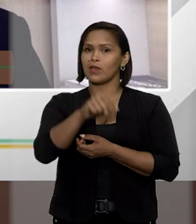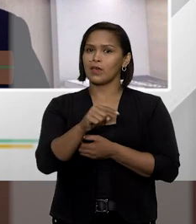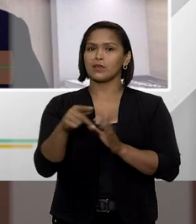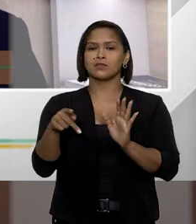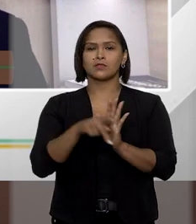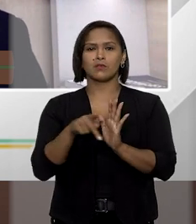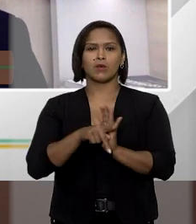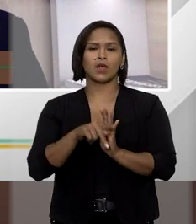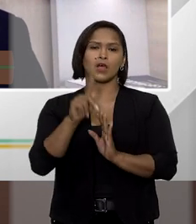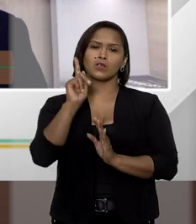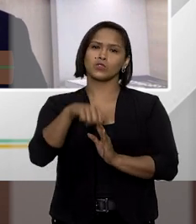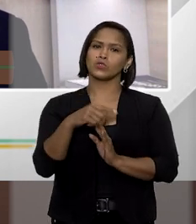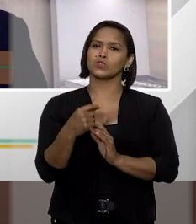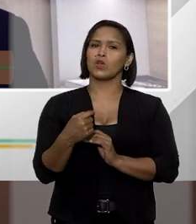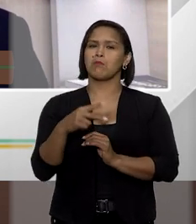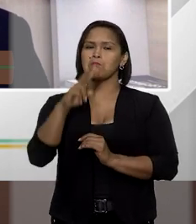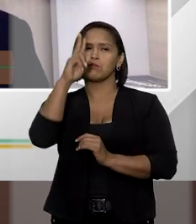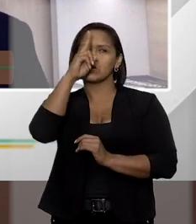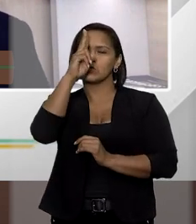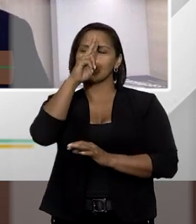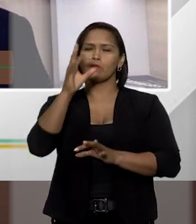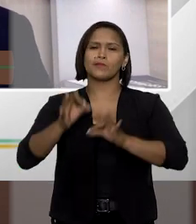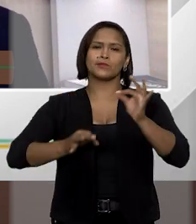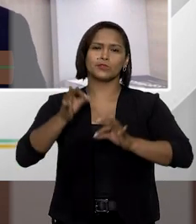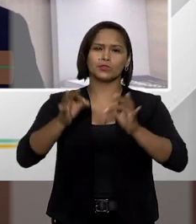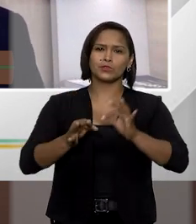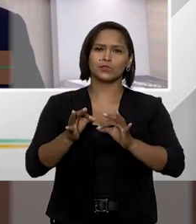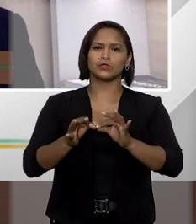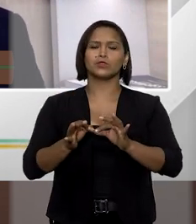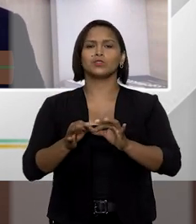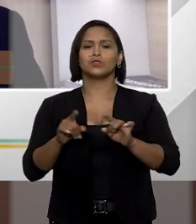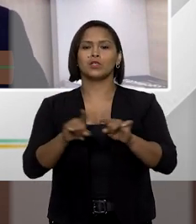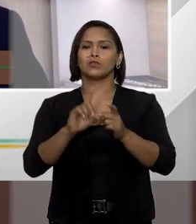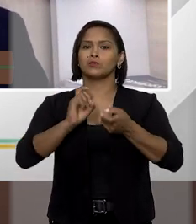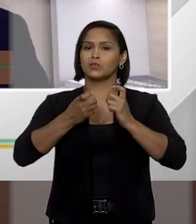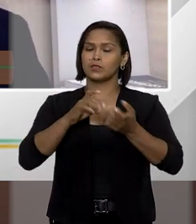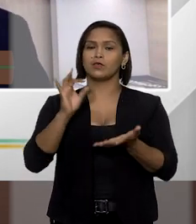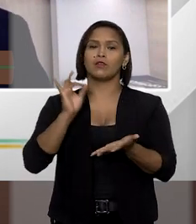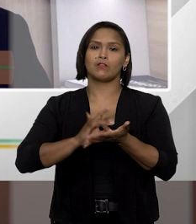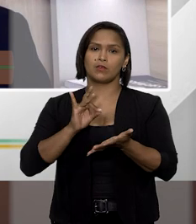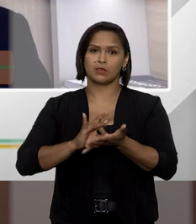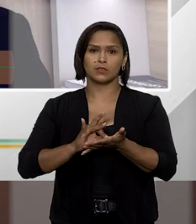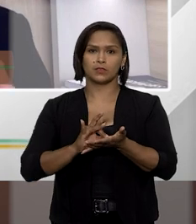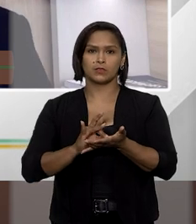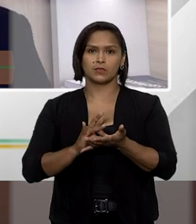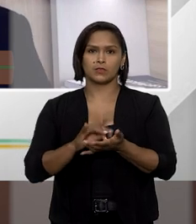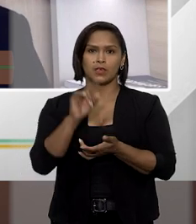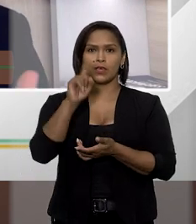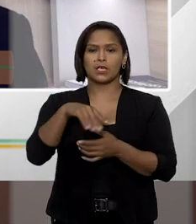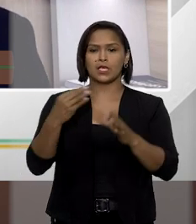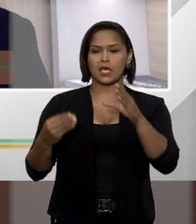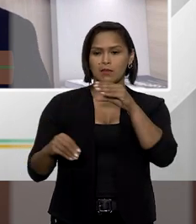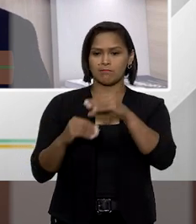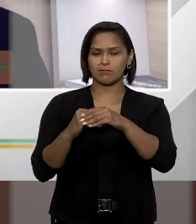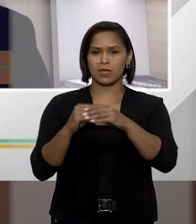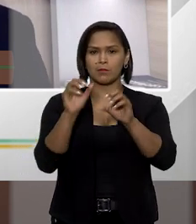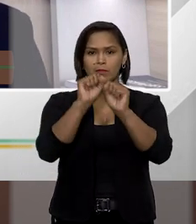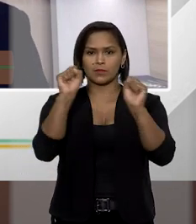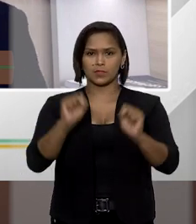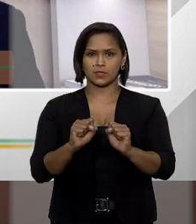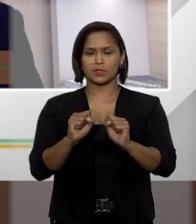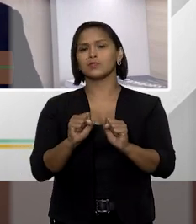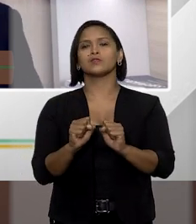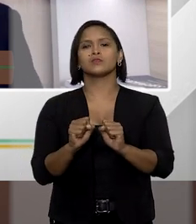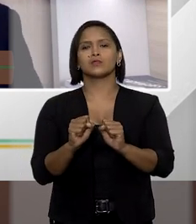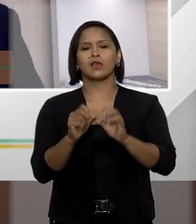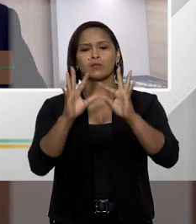essa não é apenas uma utopia jurídica ou administrativa, é uma realidade. quem implementa sistema